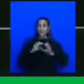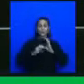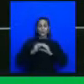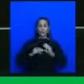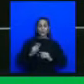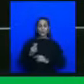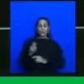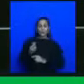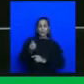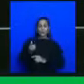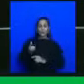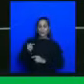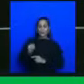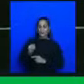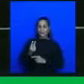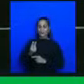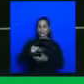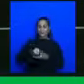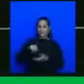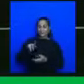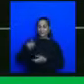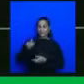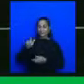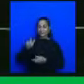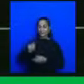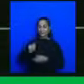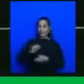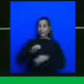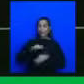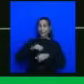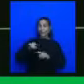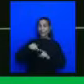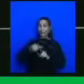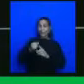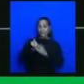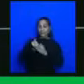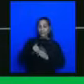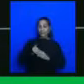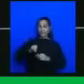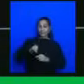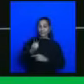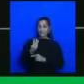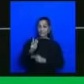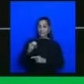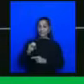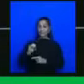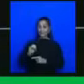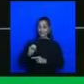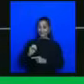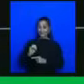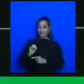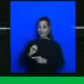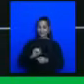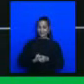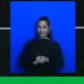Concurso 2682 da Mega Sena, com mais um número 30.